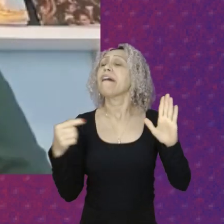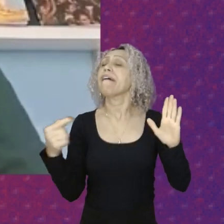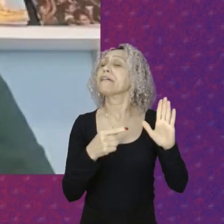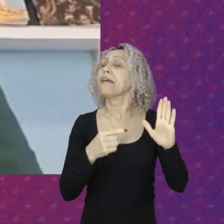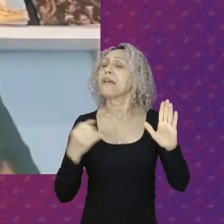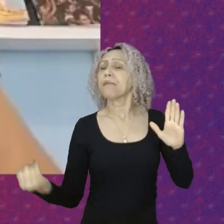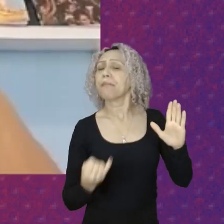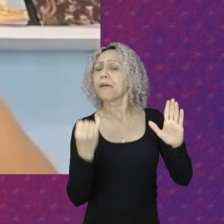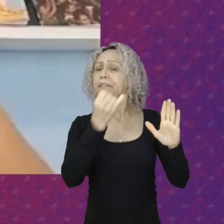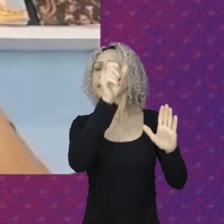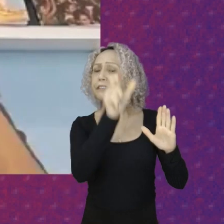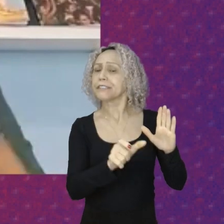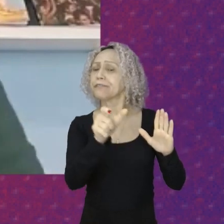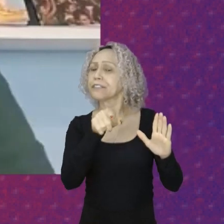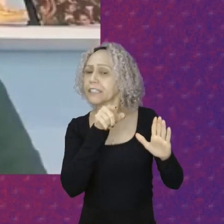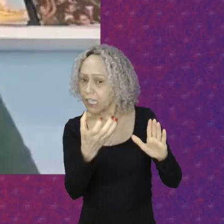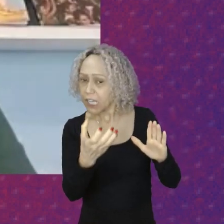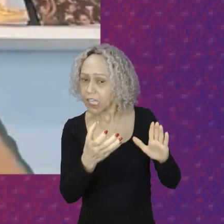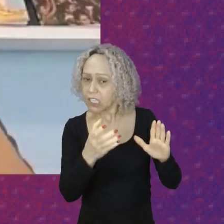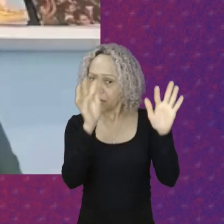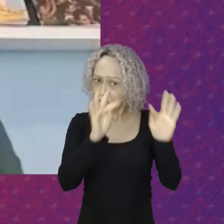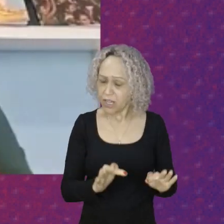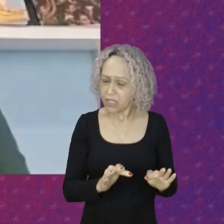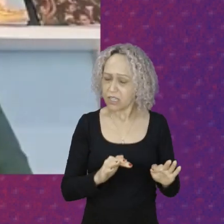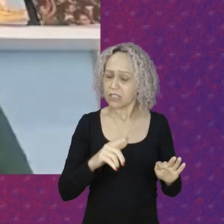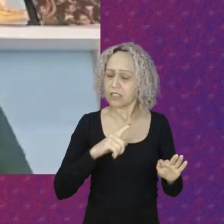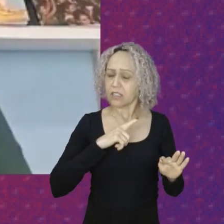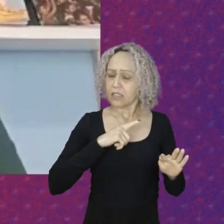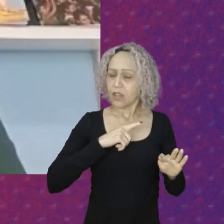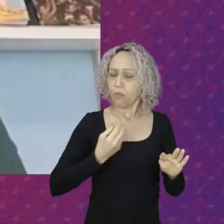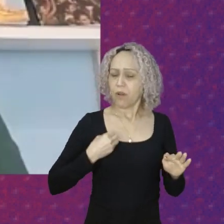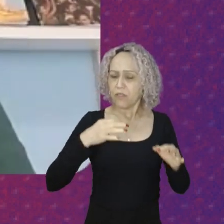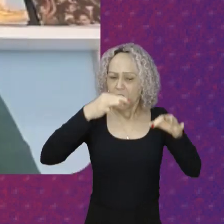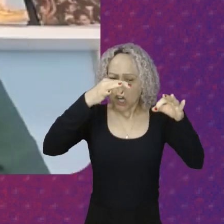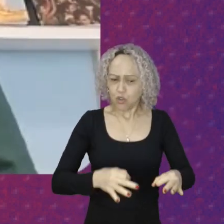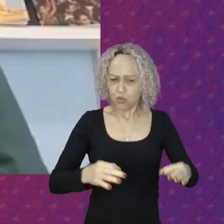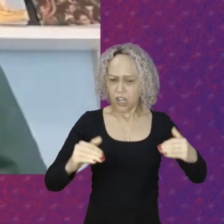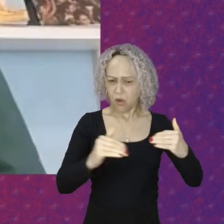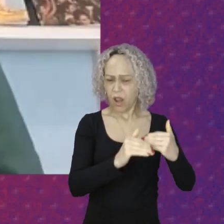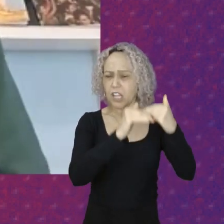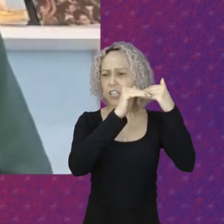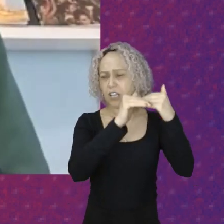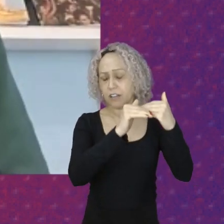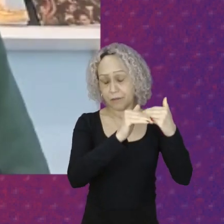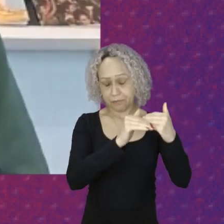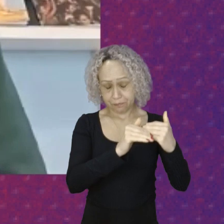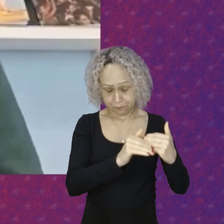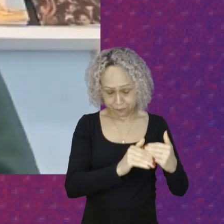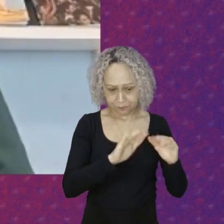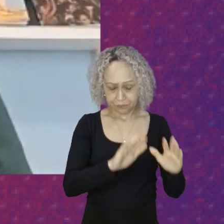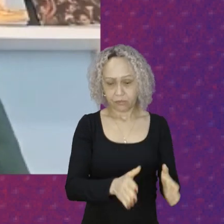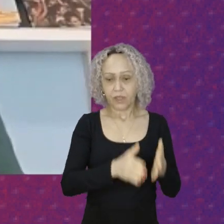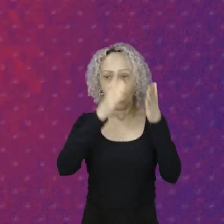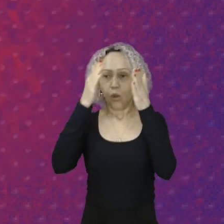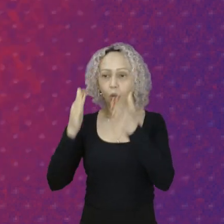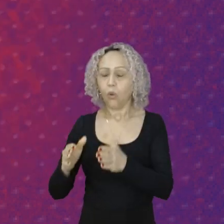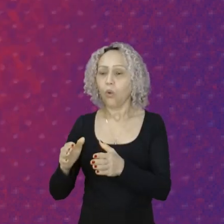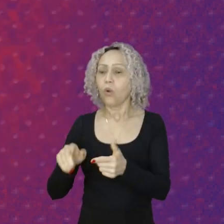quem quer ter um modelo de vida mais justo e mais igualitário. E depois também de Paulo